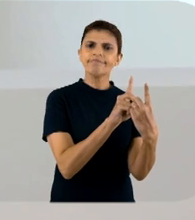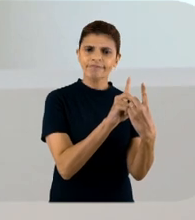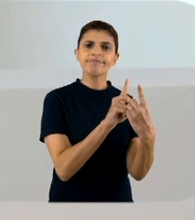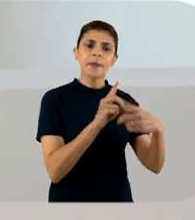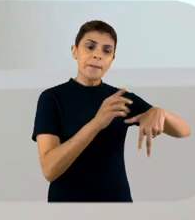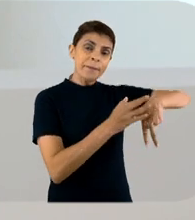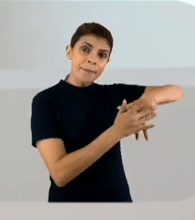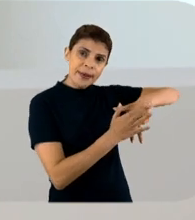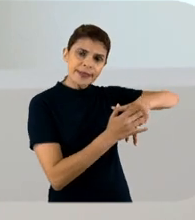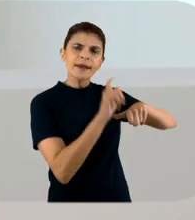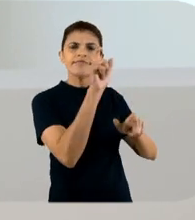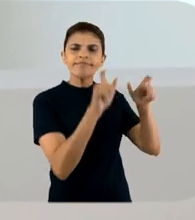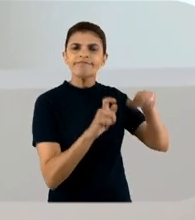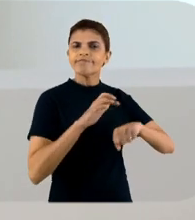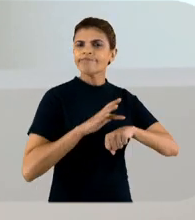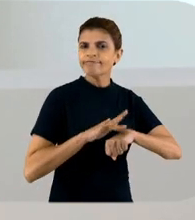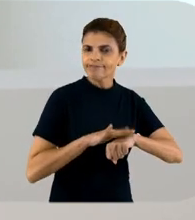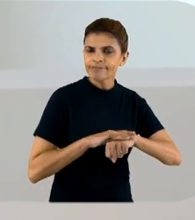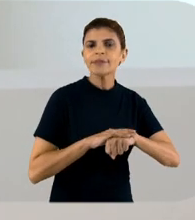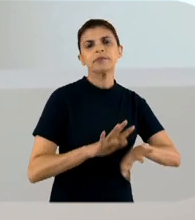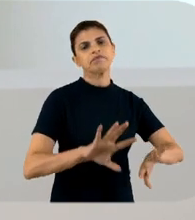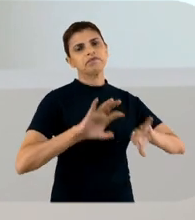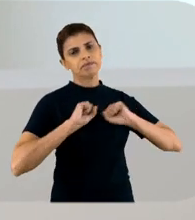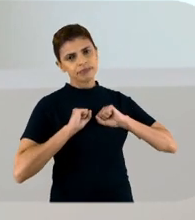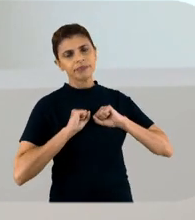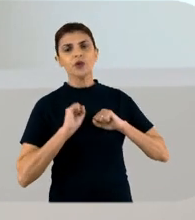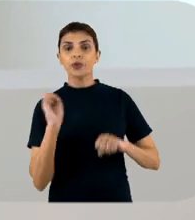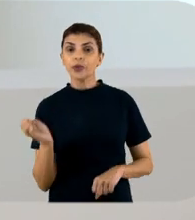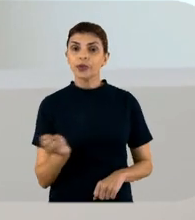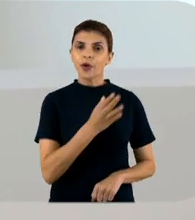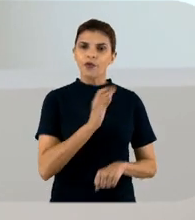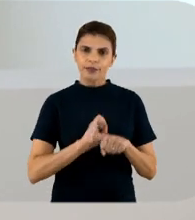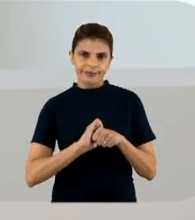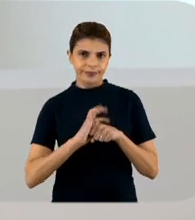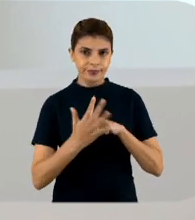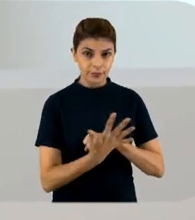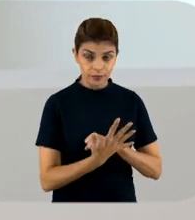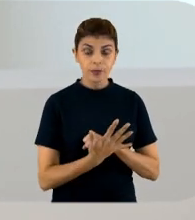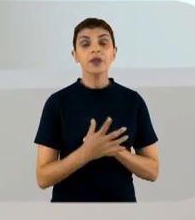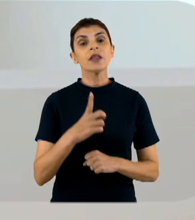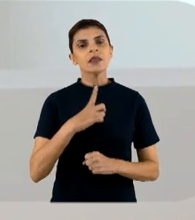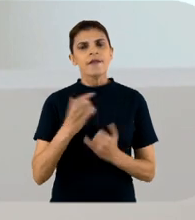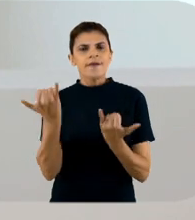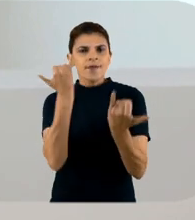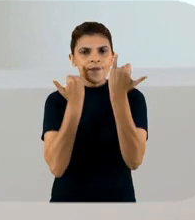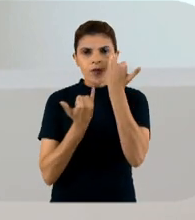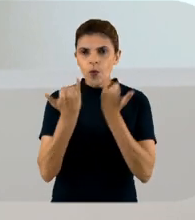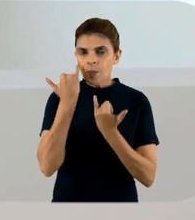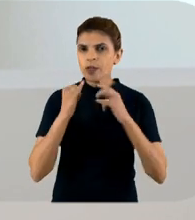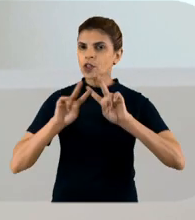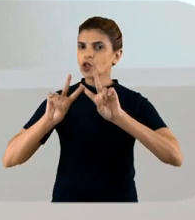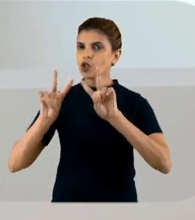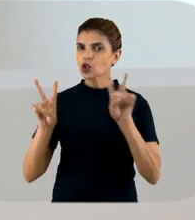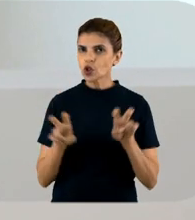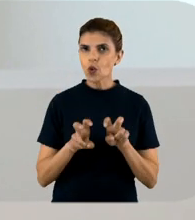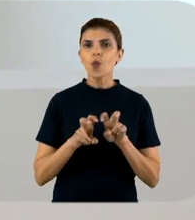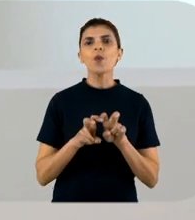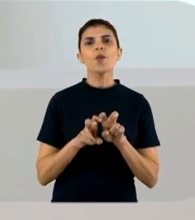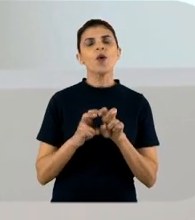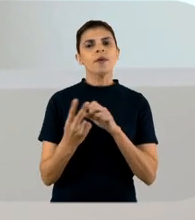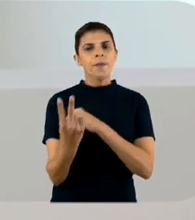de frente mesmo, atendendo pacientes portadores ou não do novo coronavírus. Ele vai trazer informações